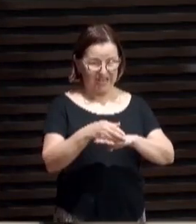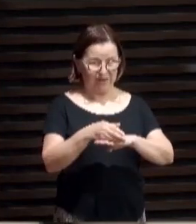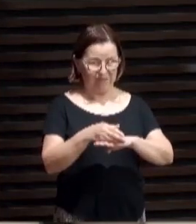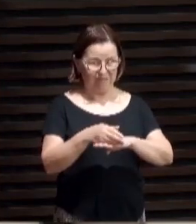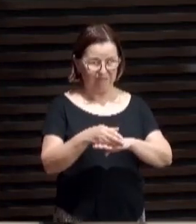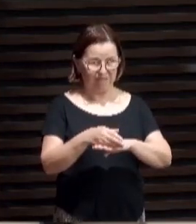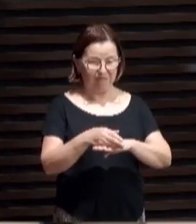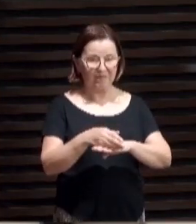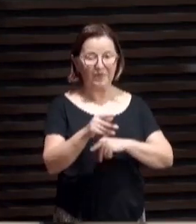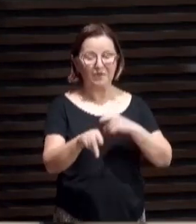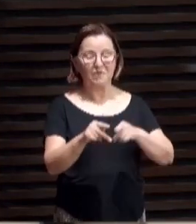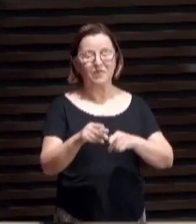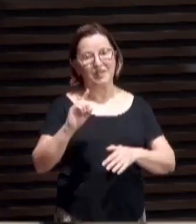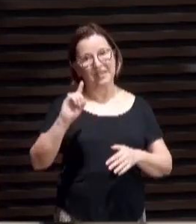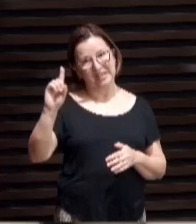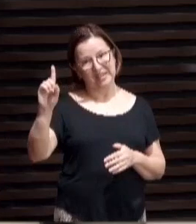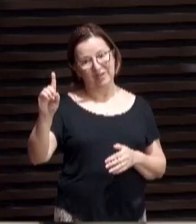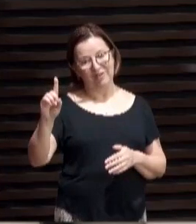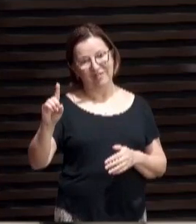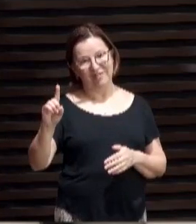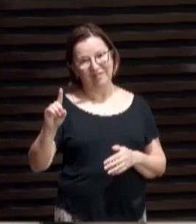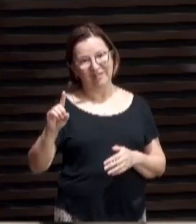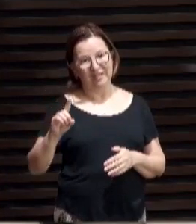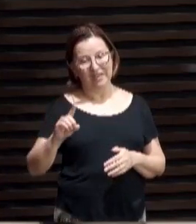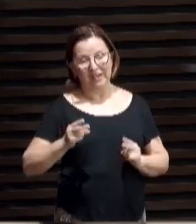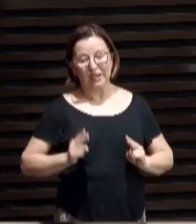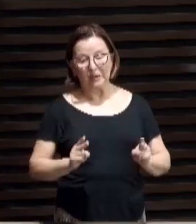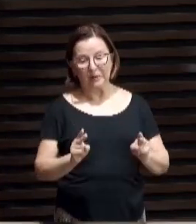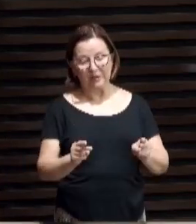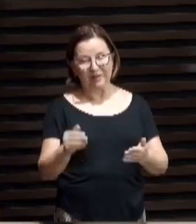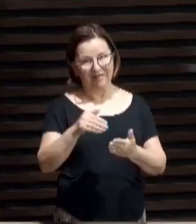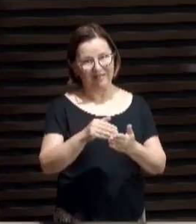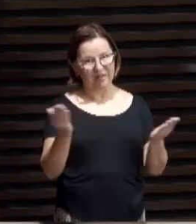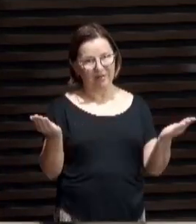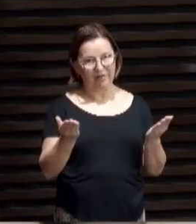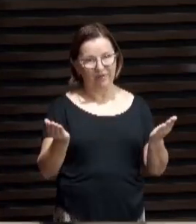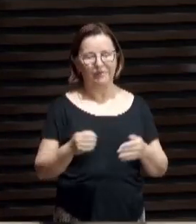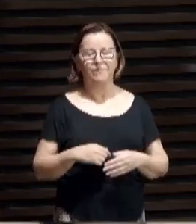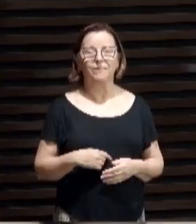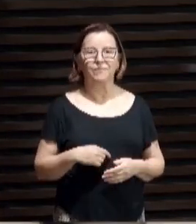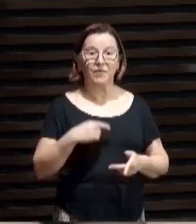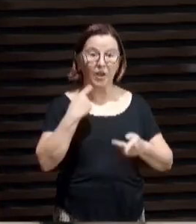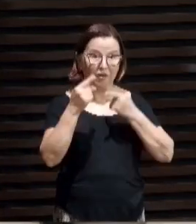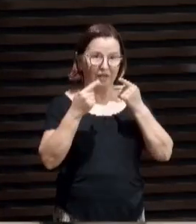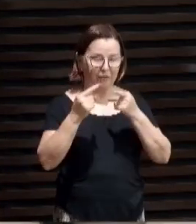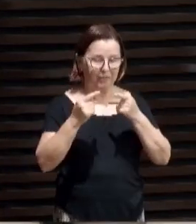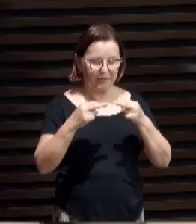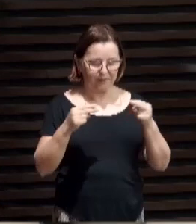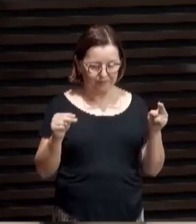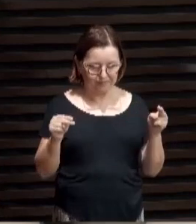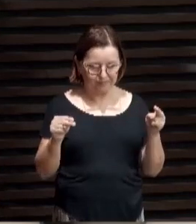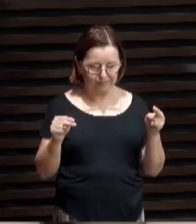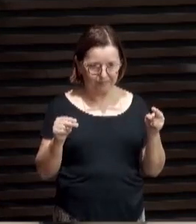Sinédrio, isso se perpetua. Eu vou dizer uma coisa aqui para vocês, a boca